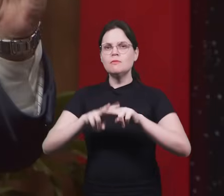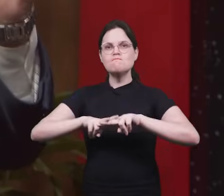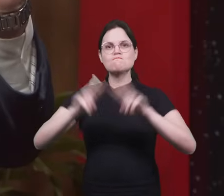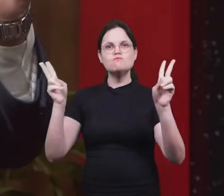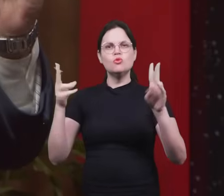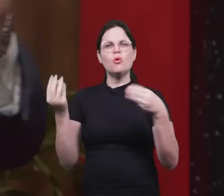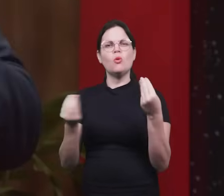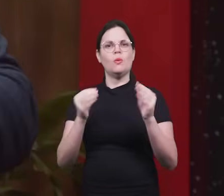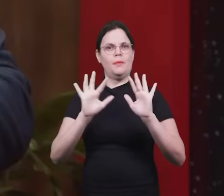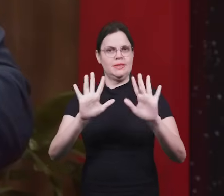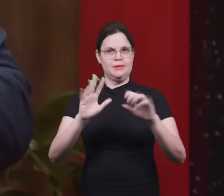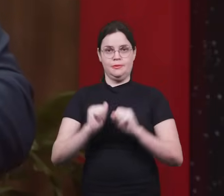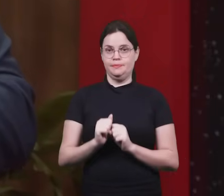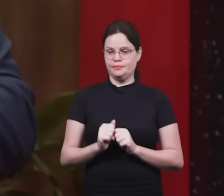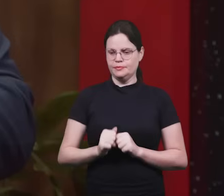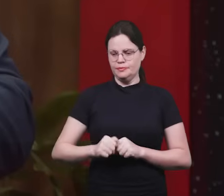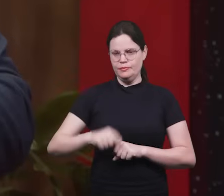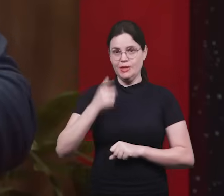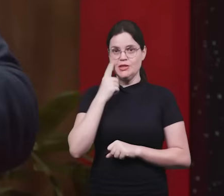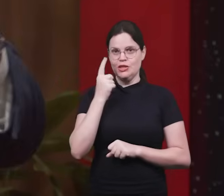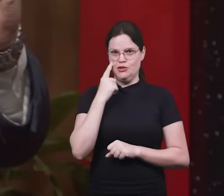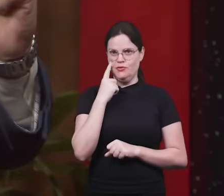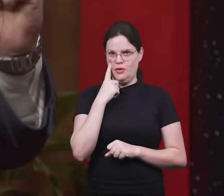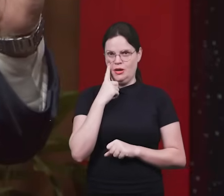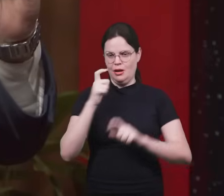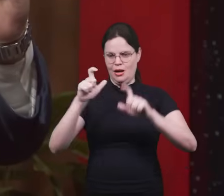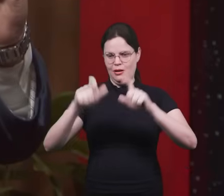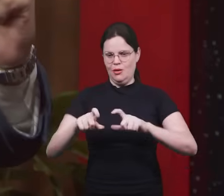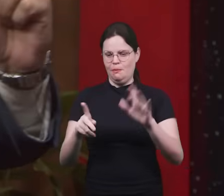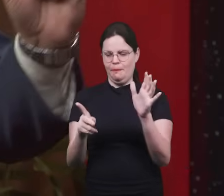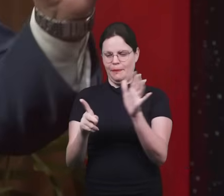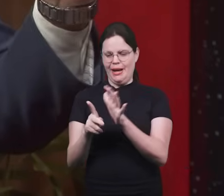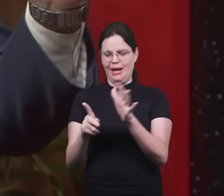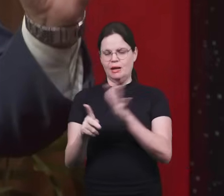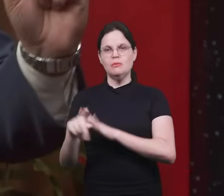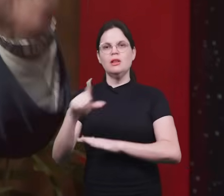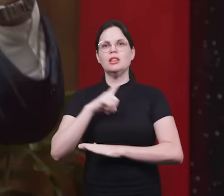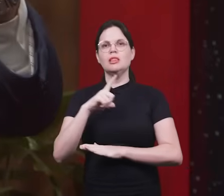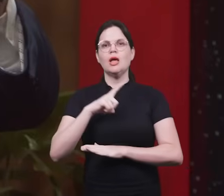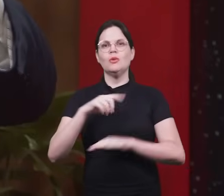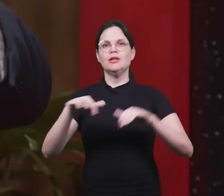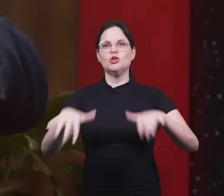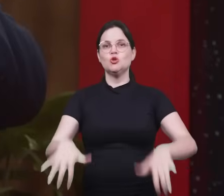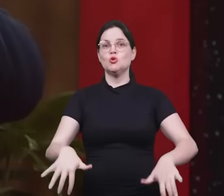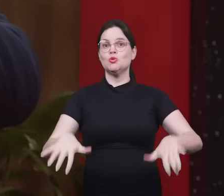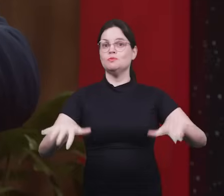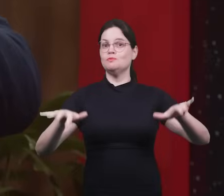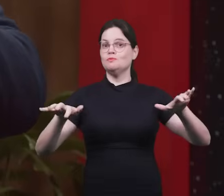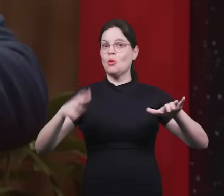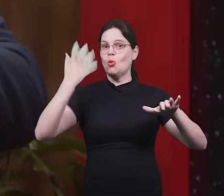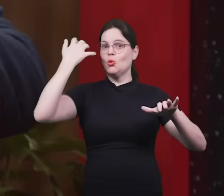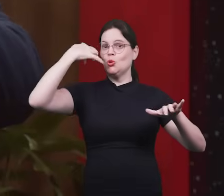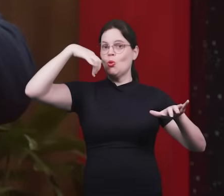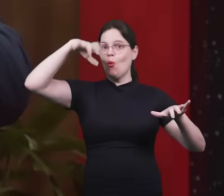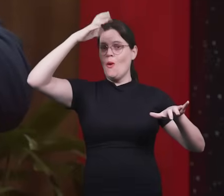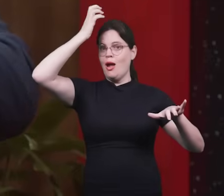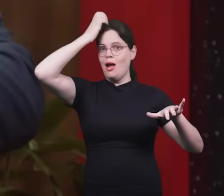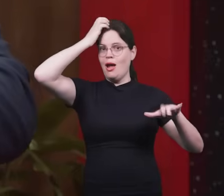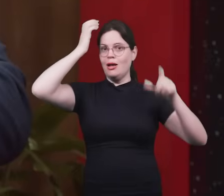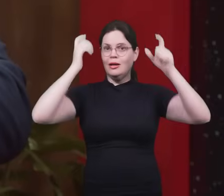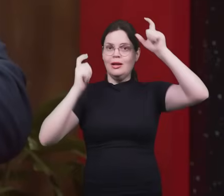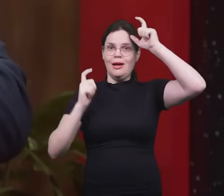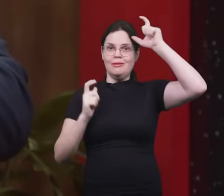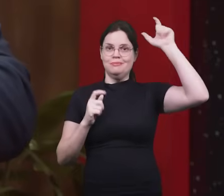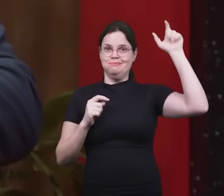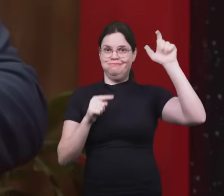nós vemos na carta à igreja de Pérgamo, nós vamos ver que ali está o trono de Satanás, o trono do